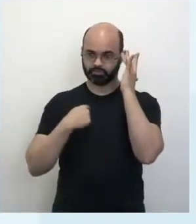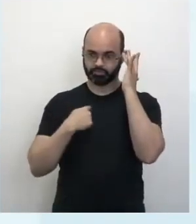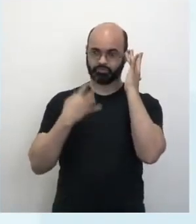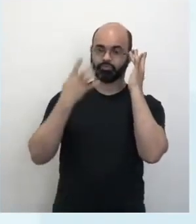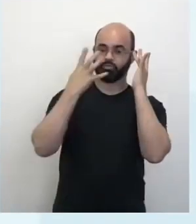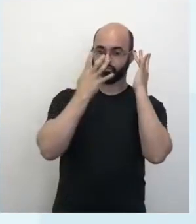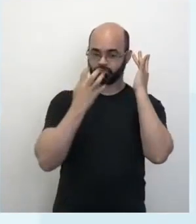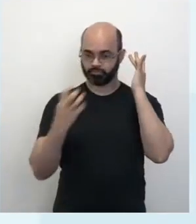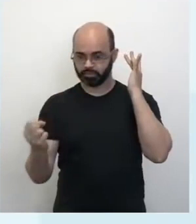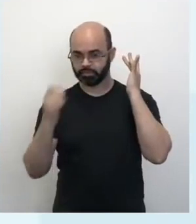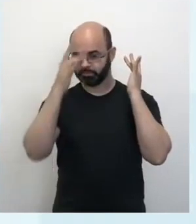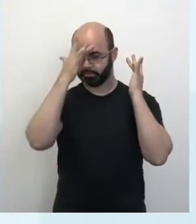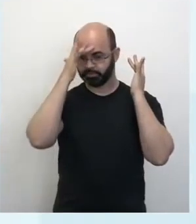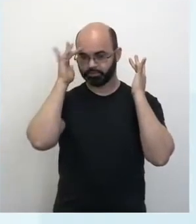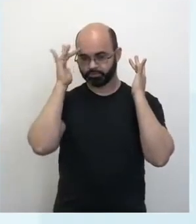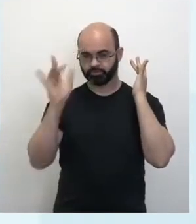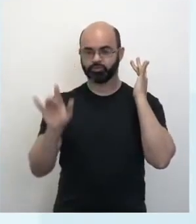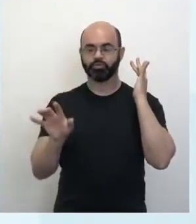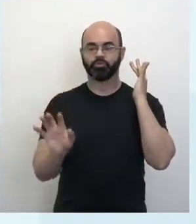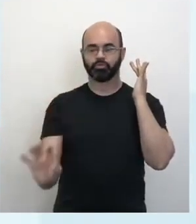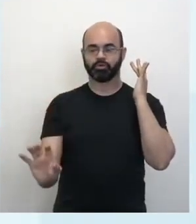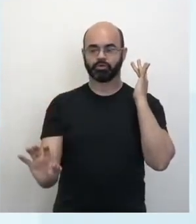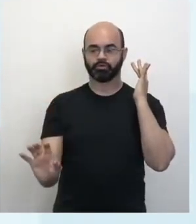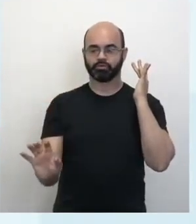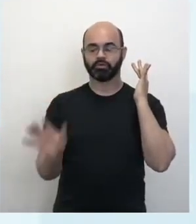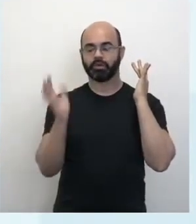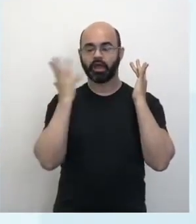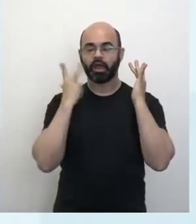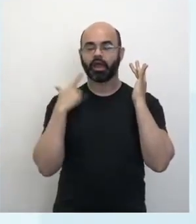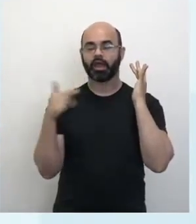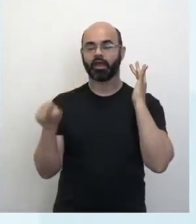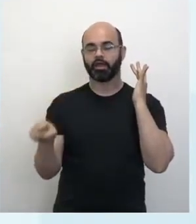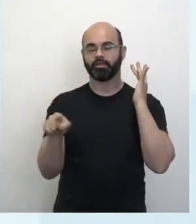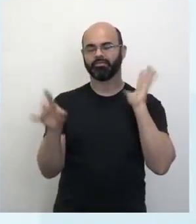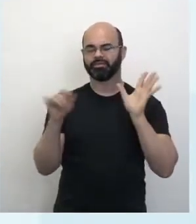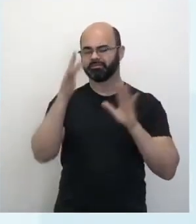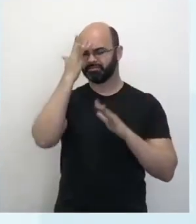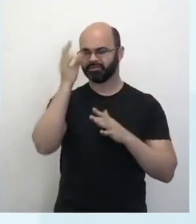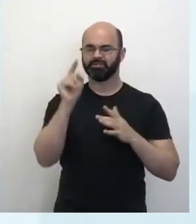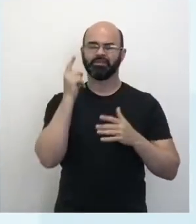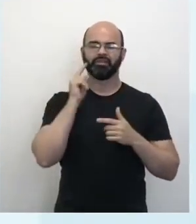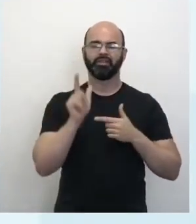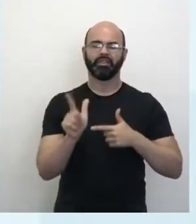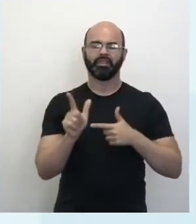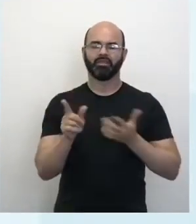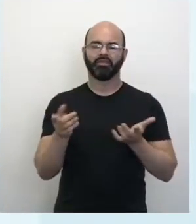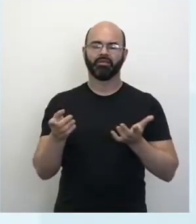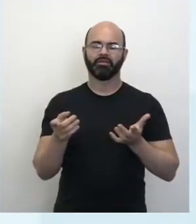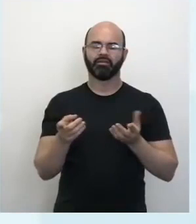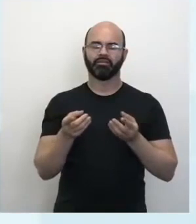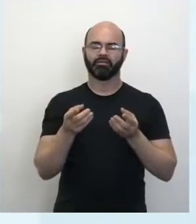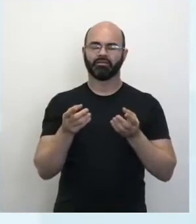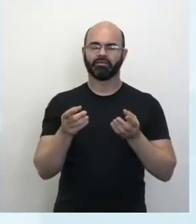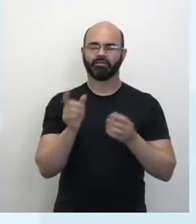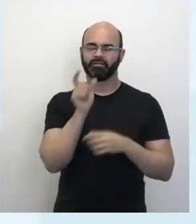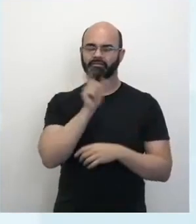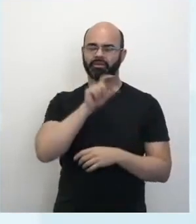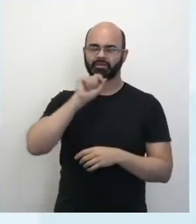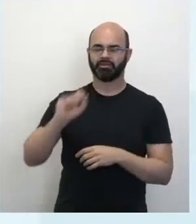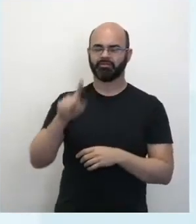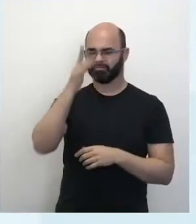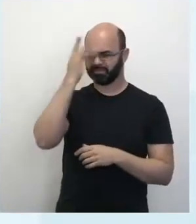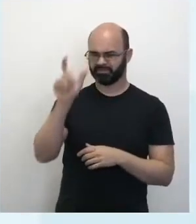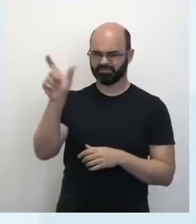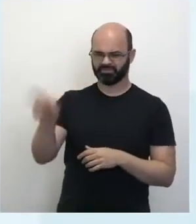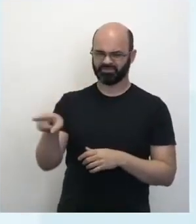assim, às vezes até essa palavra animalização é usada no sentido pejorativo, no sentido que uma pessoa tem